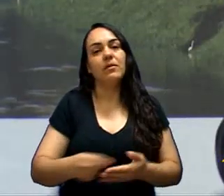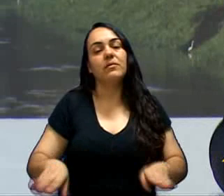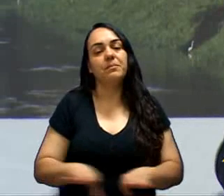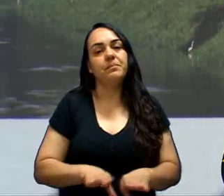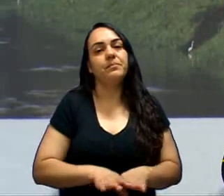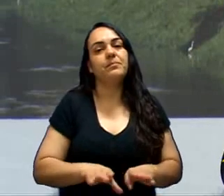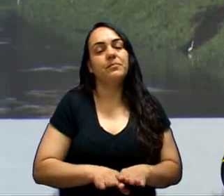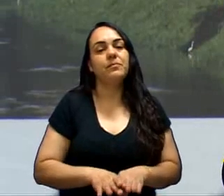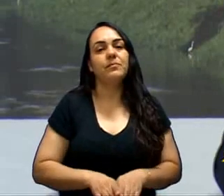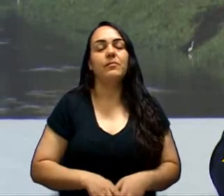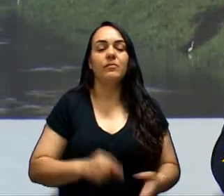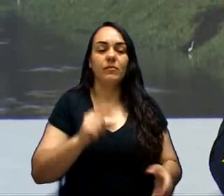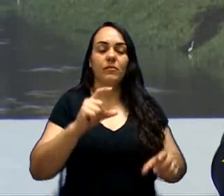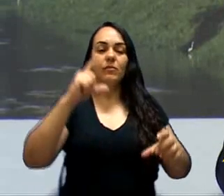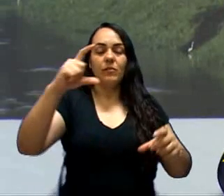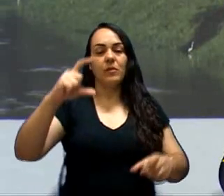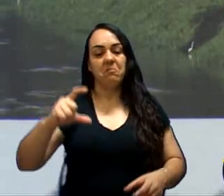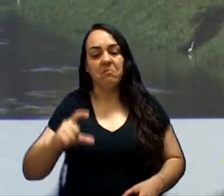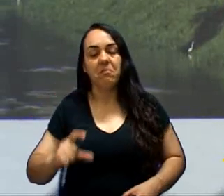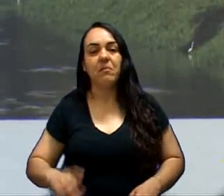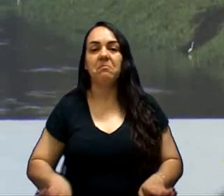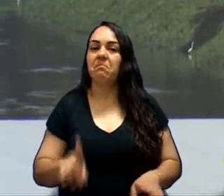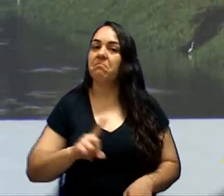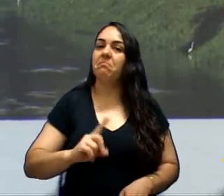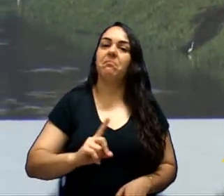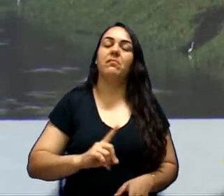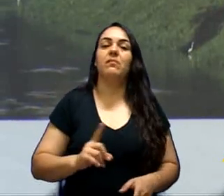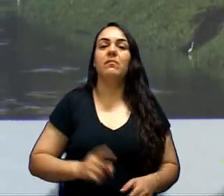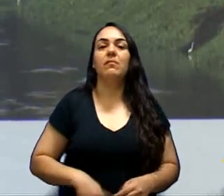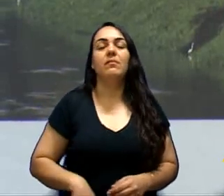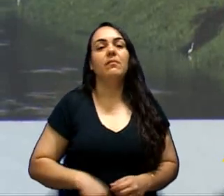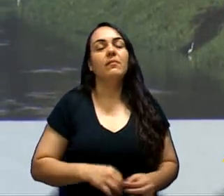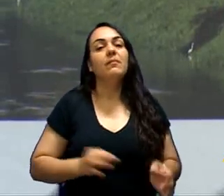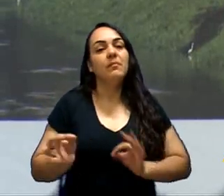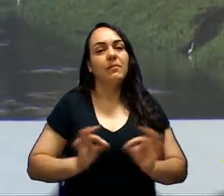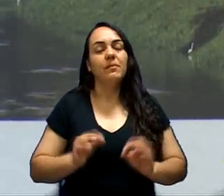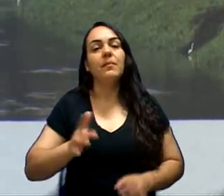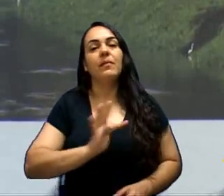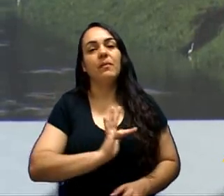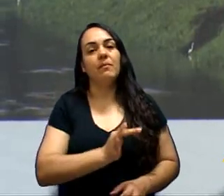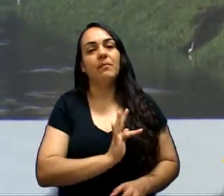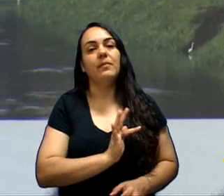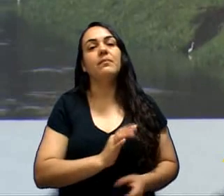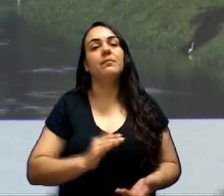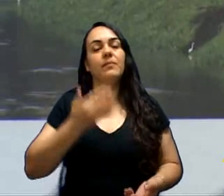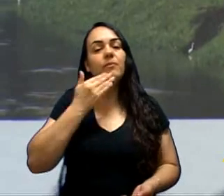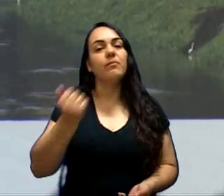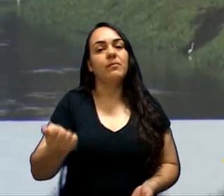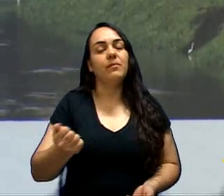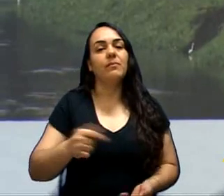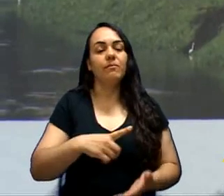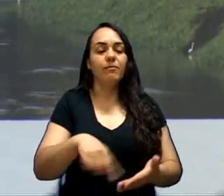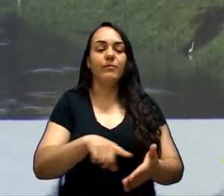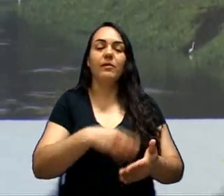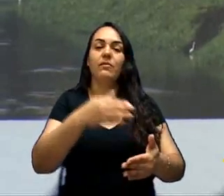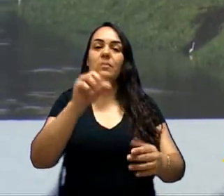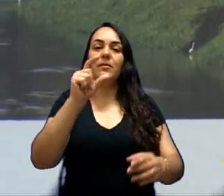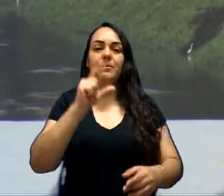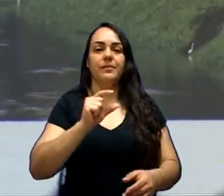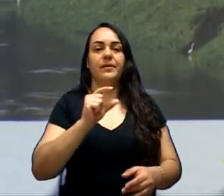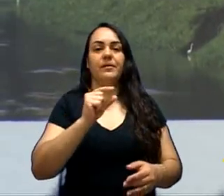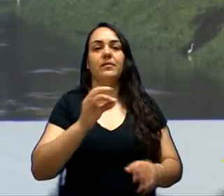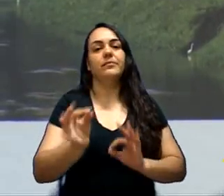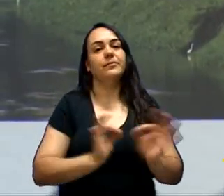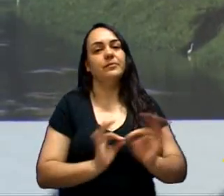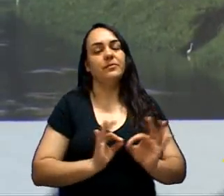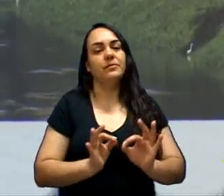né? Não é feito por parágrafo, não tem uma técnica legislativa muito boa. Então, por isso que não dá para vetar parcialmente pedaços